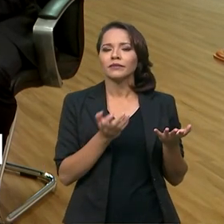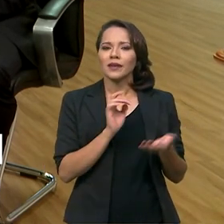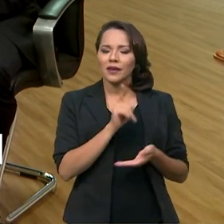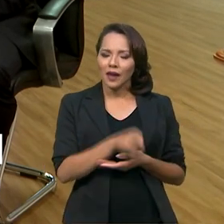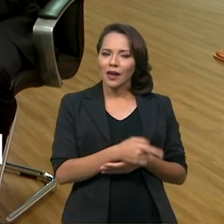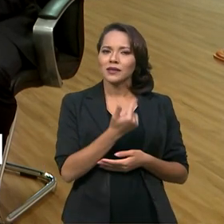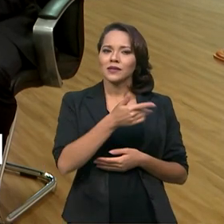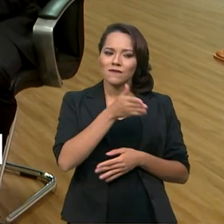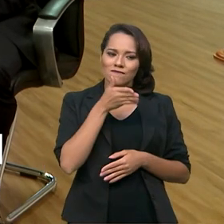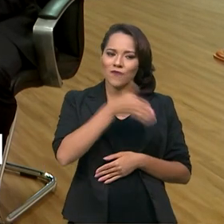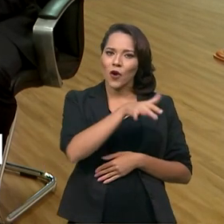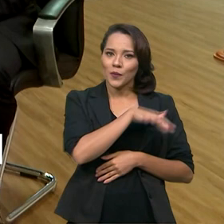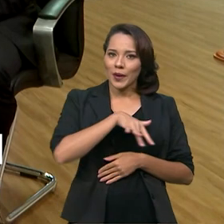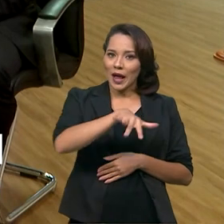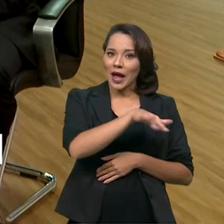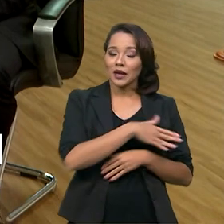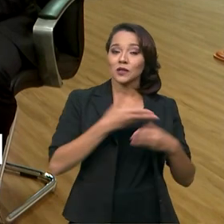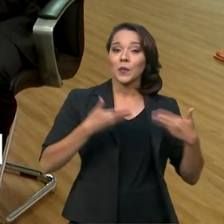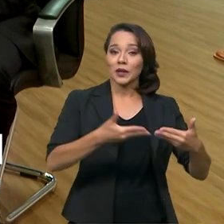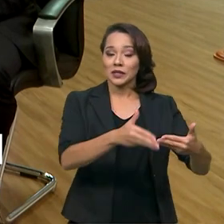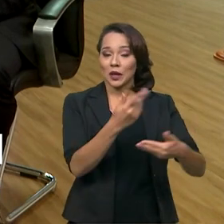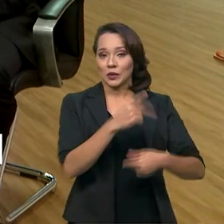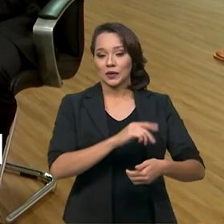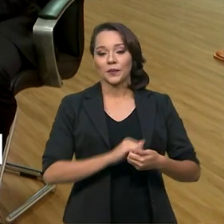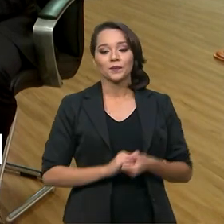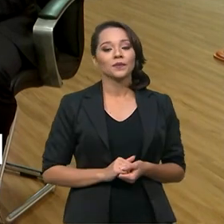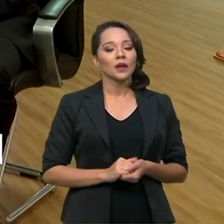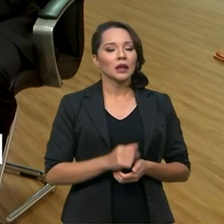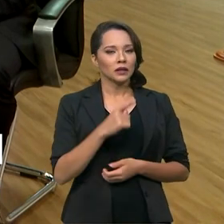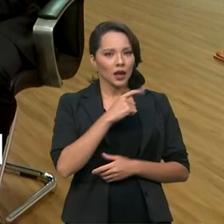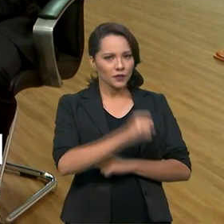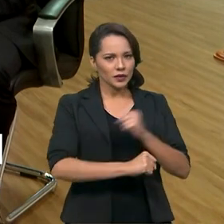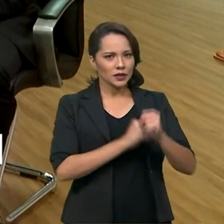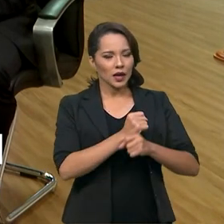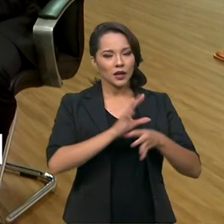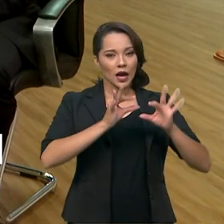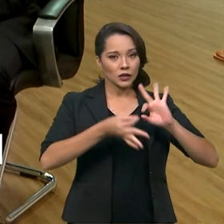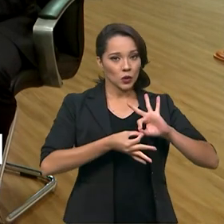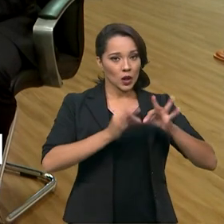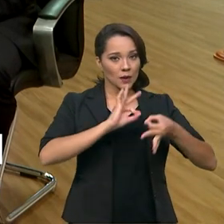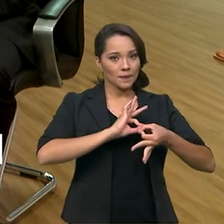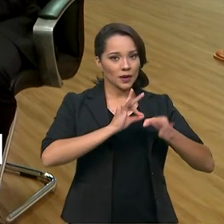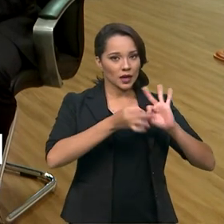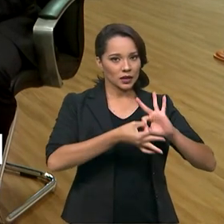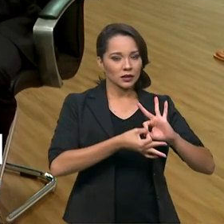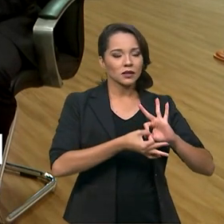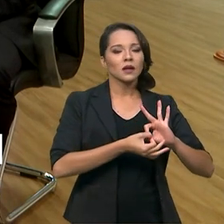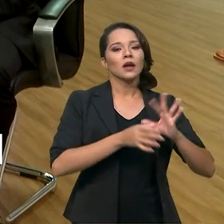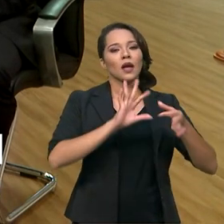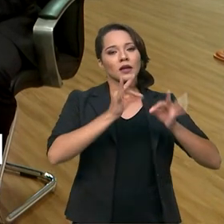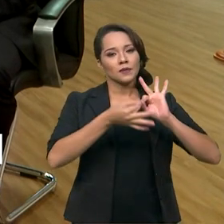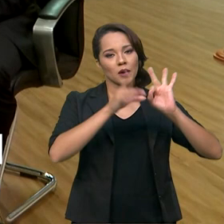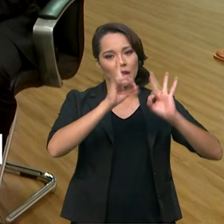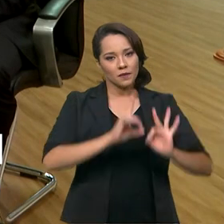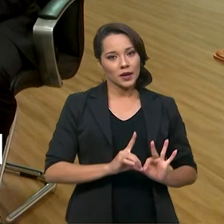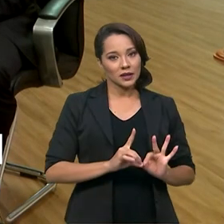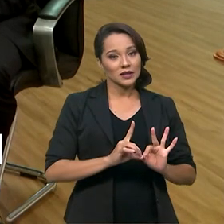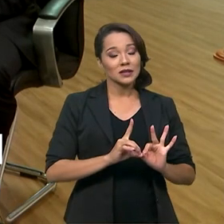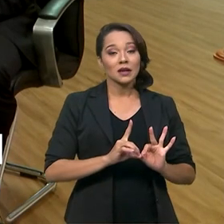é abordado pela sua pasta. A gente teve esse ano Olimpíadas e Paralimpíadas,